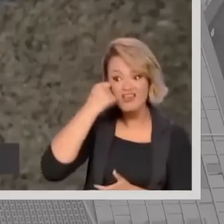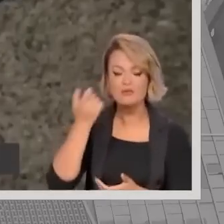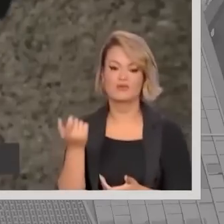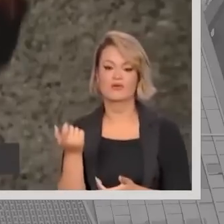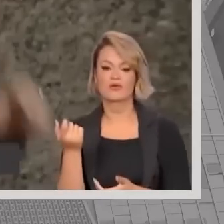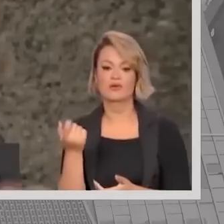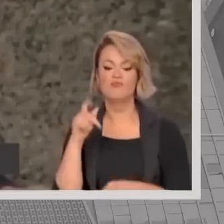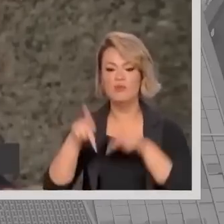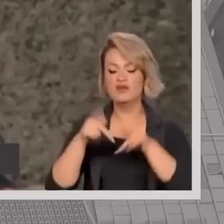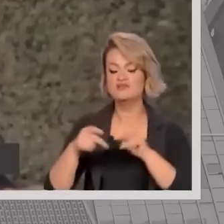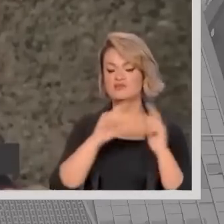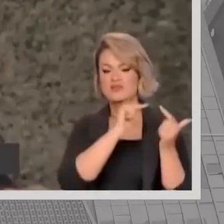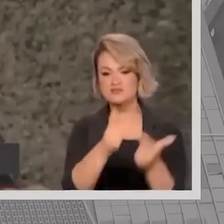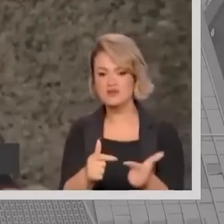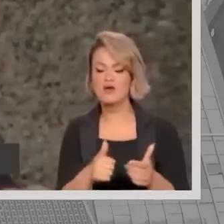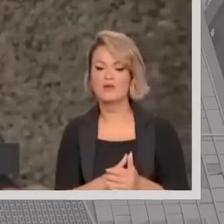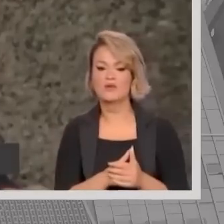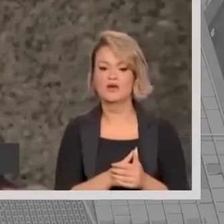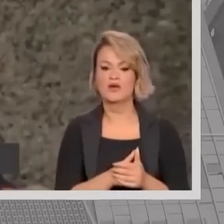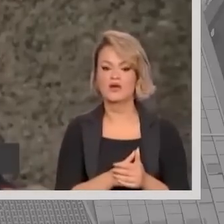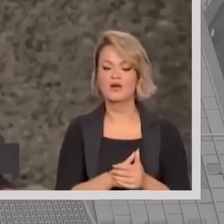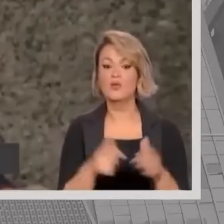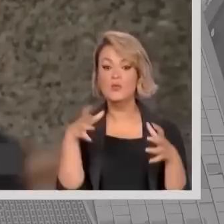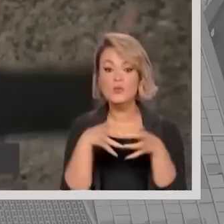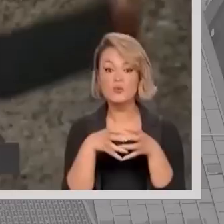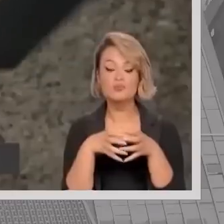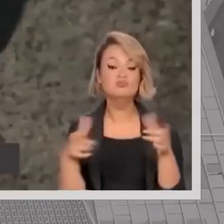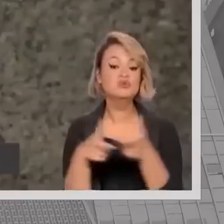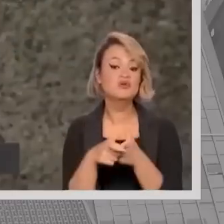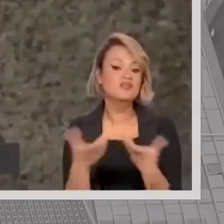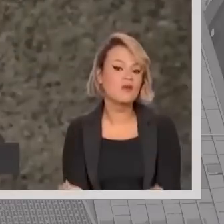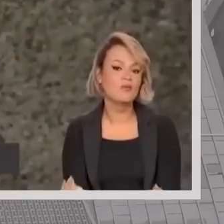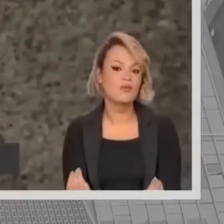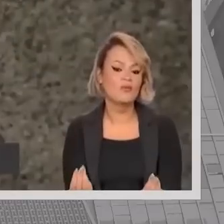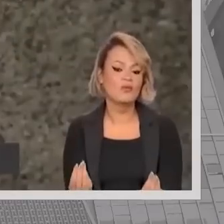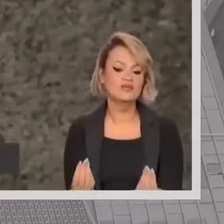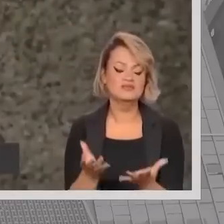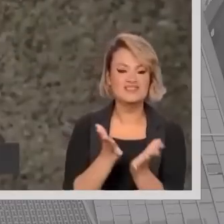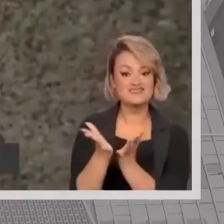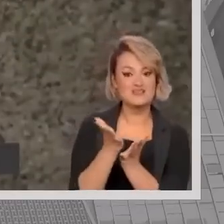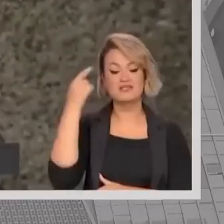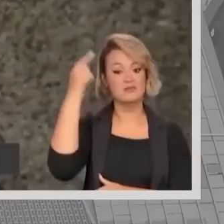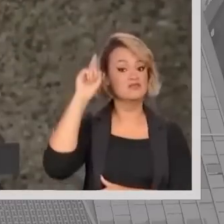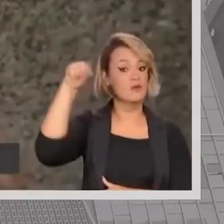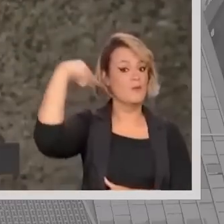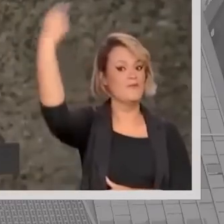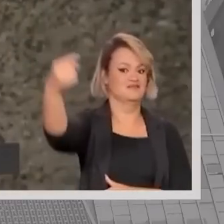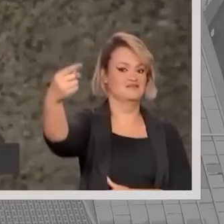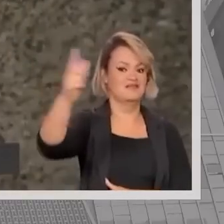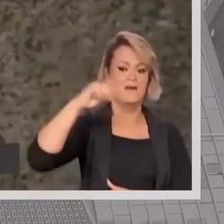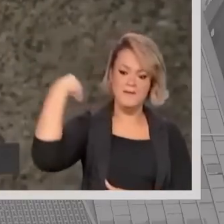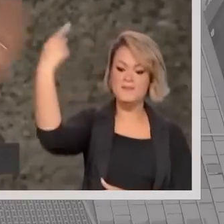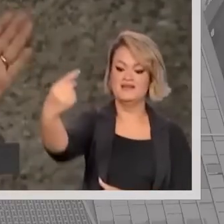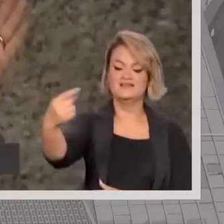mano. Pega essa lista. Super salário de funcionalismo público, 3,9 bilhões. Vem daí. Investimento